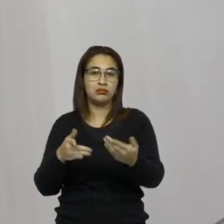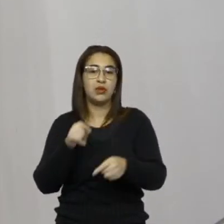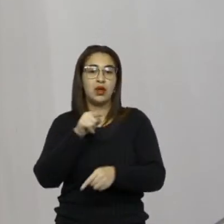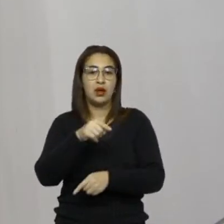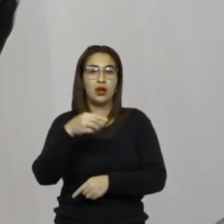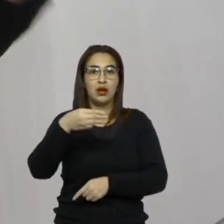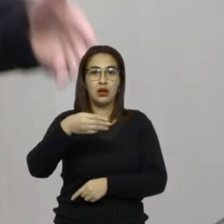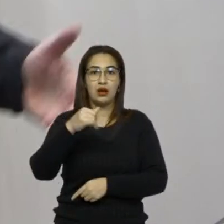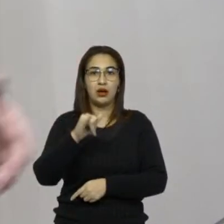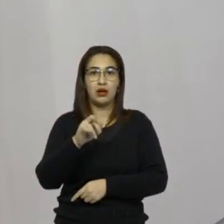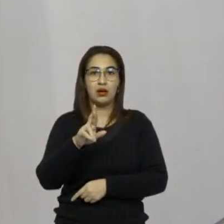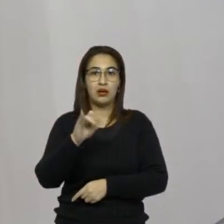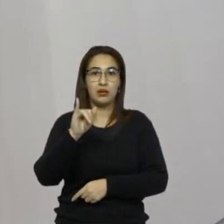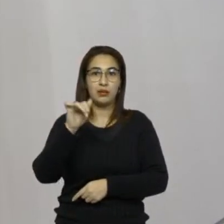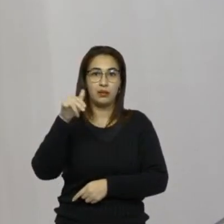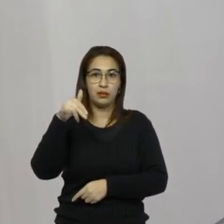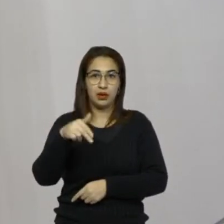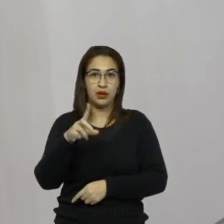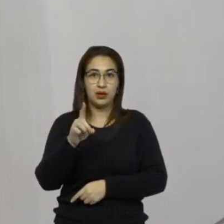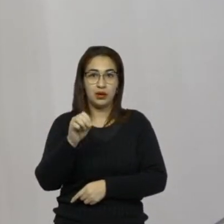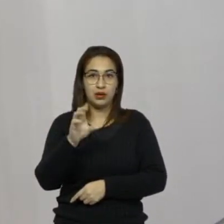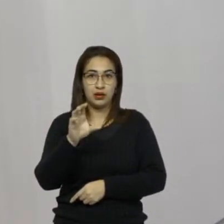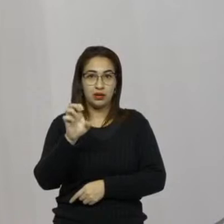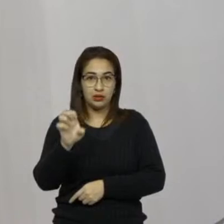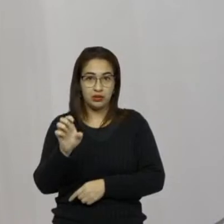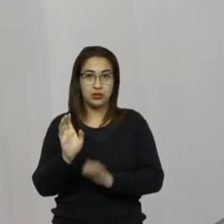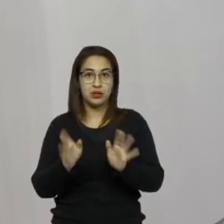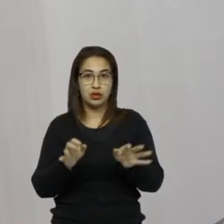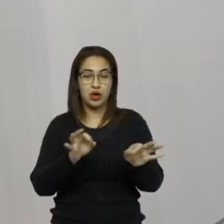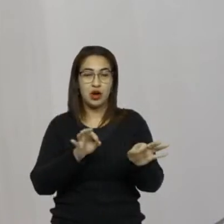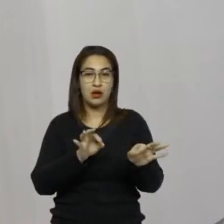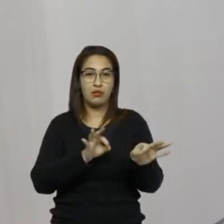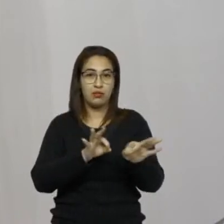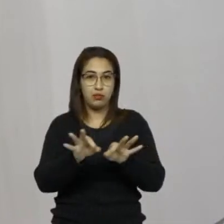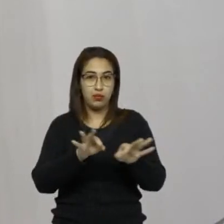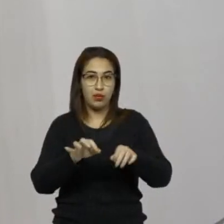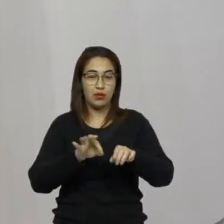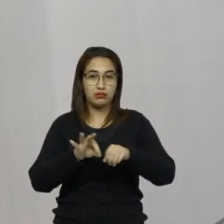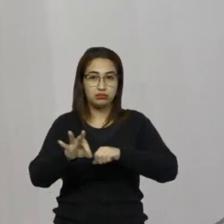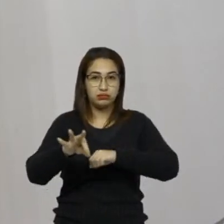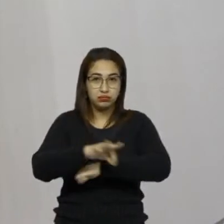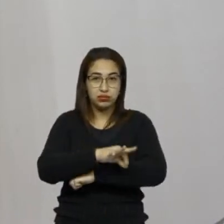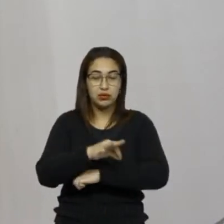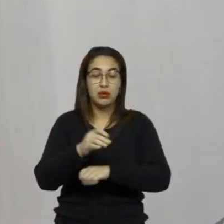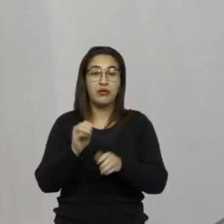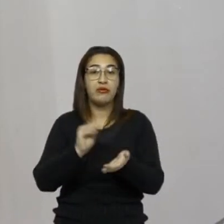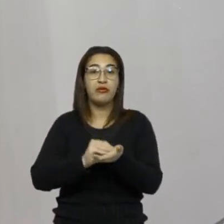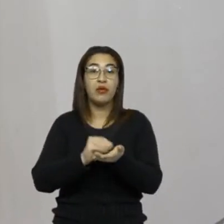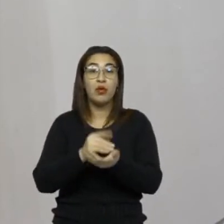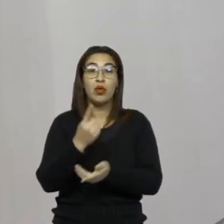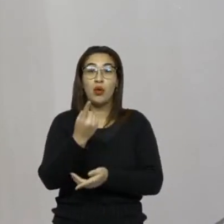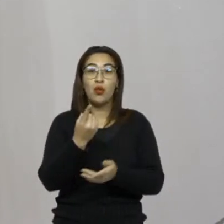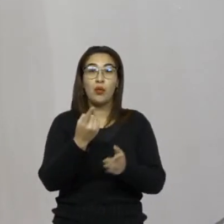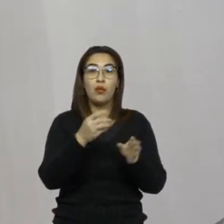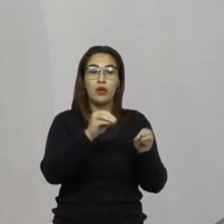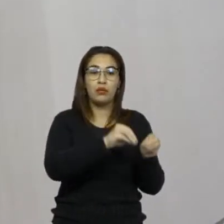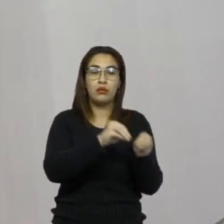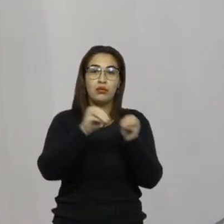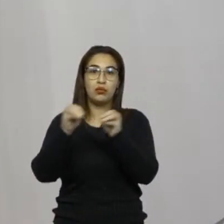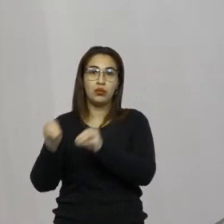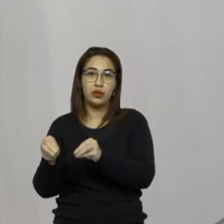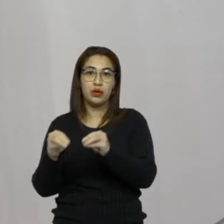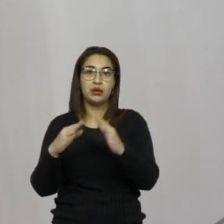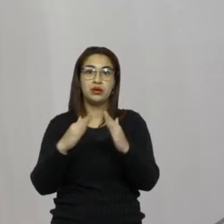projetada, inclusive já havia sido licitada. Falta apenas uma desapropriação para que possa o processo